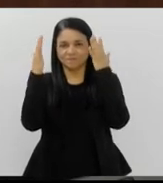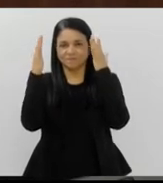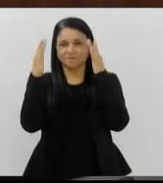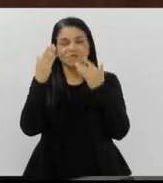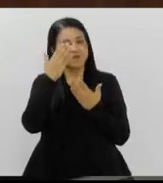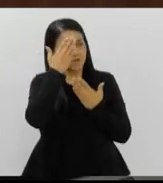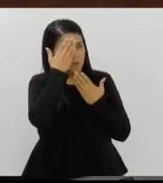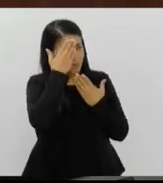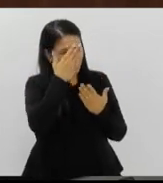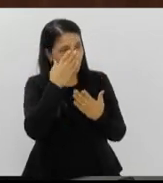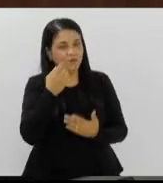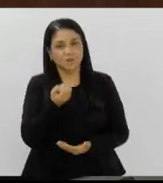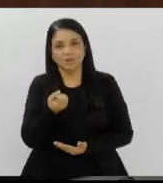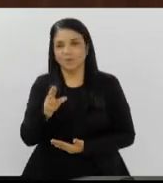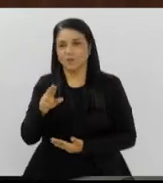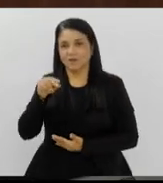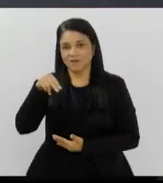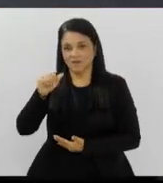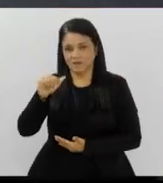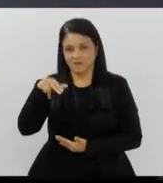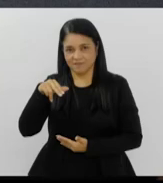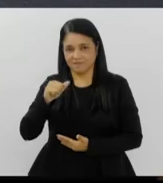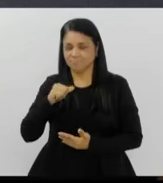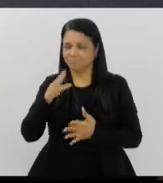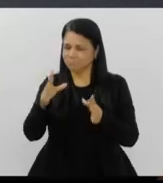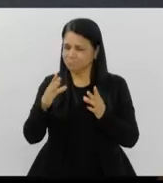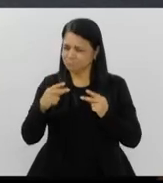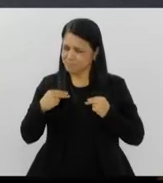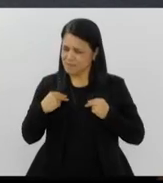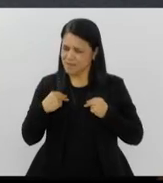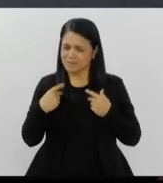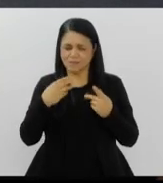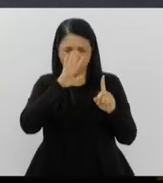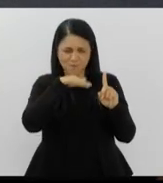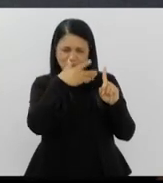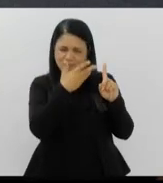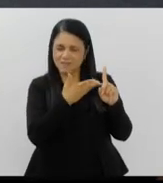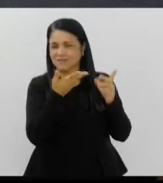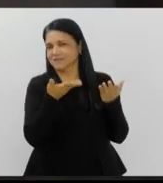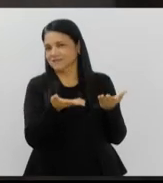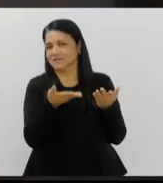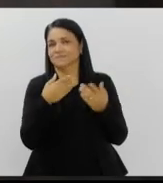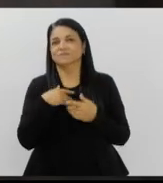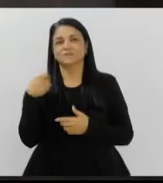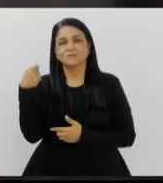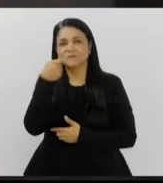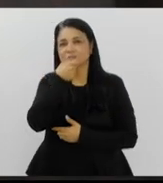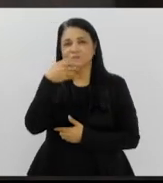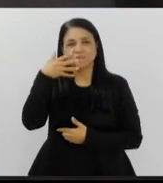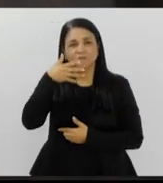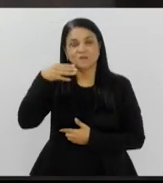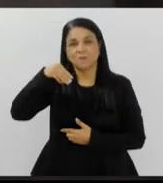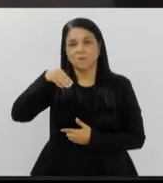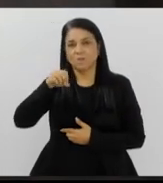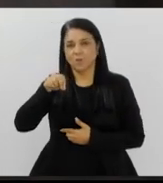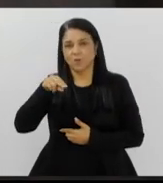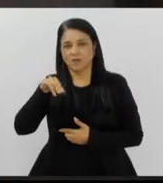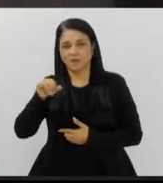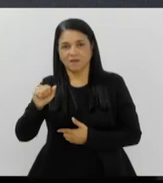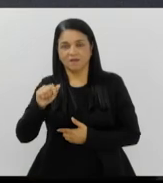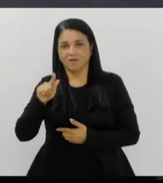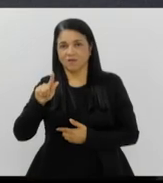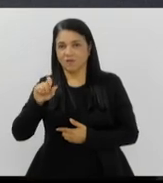Obrigada, doutora Ana. Mais do que merecida, tá? Passa a palavra à doutora Mônica Góes.